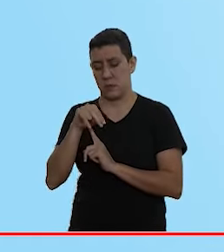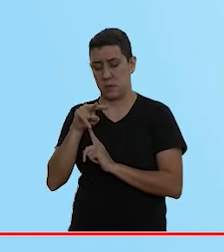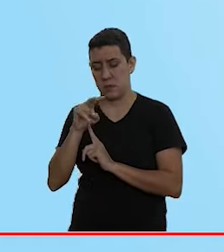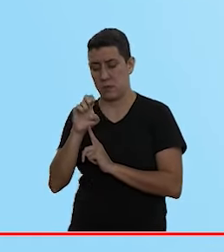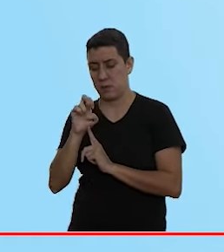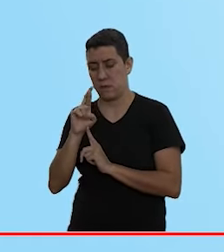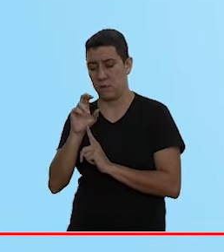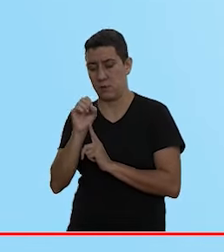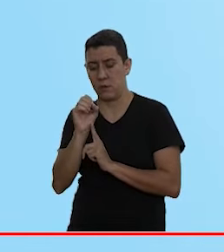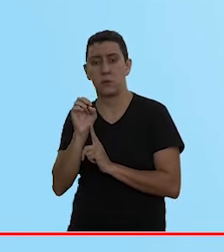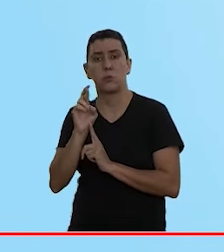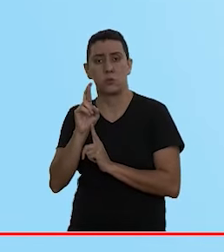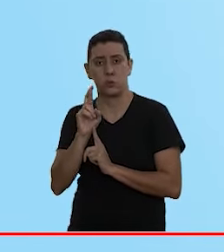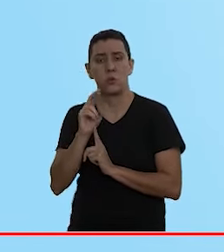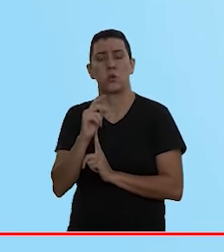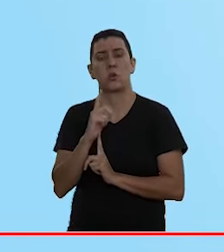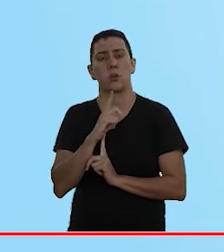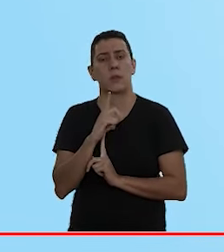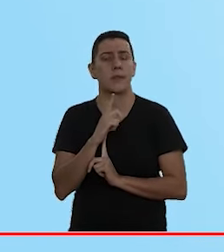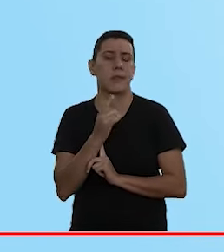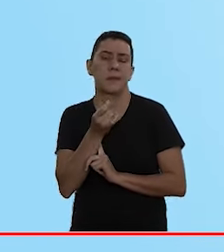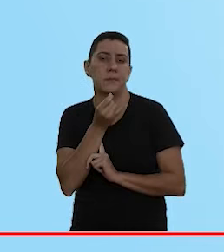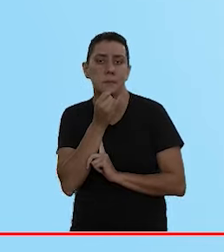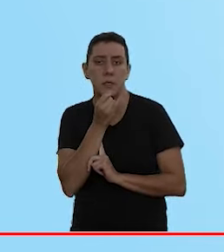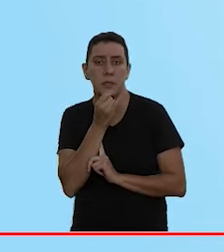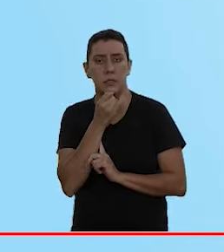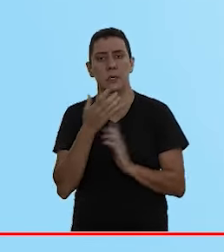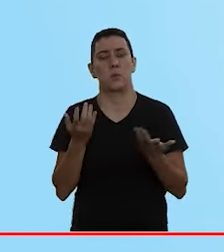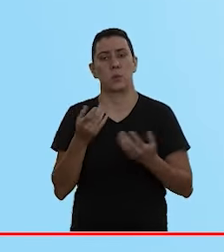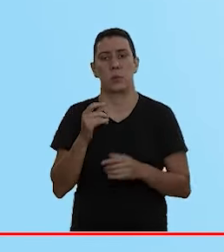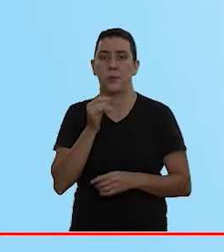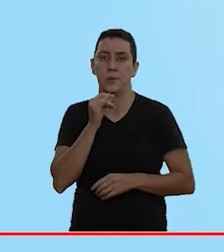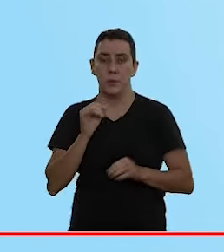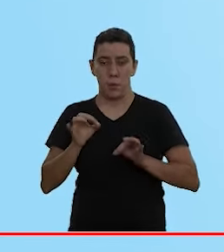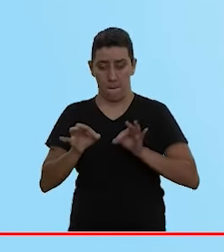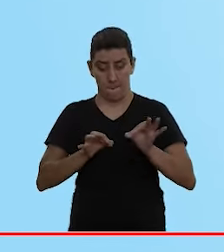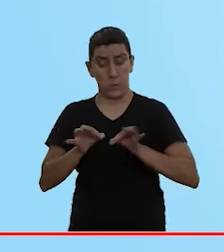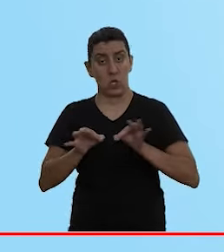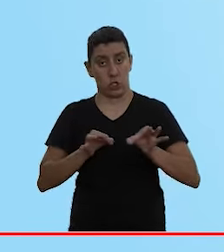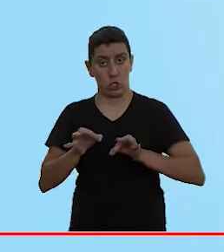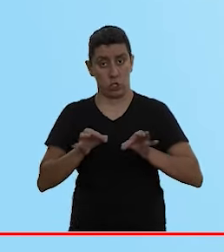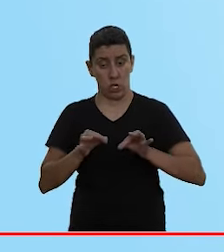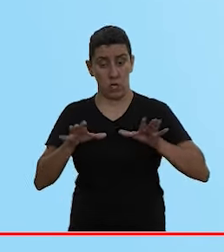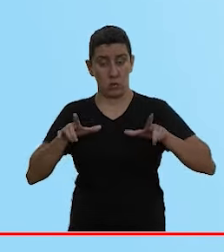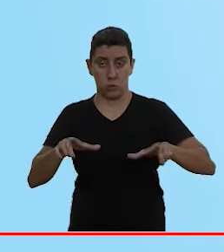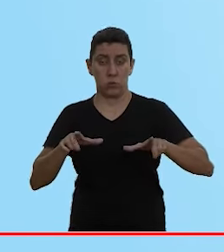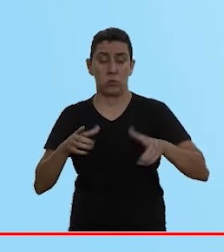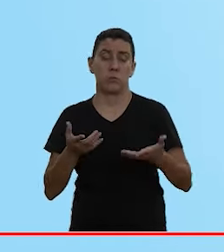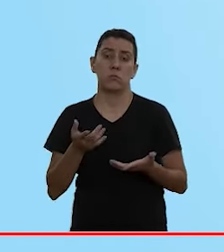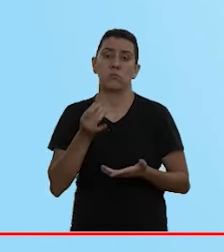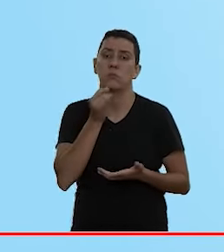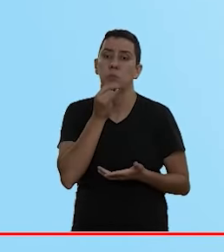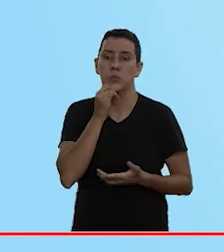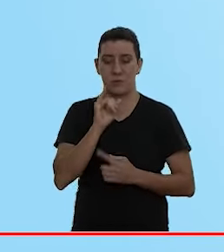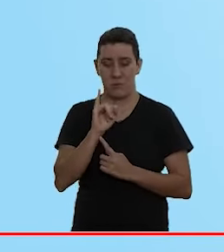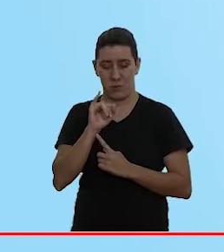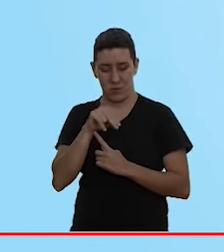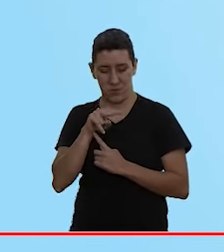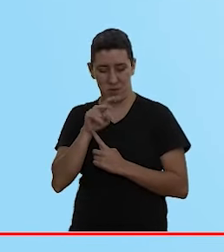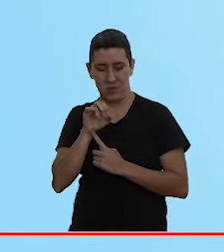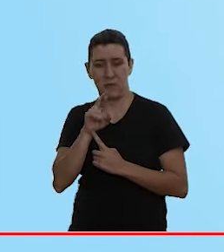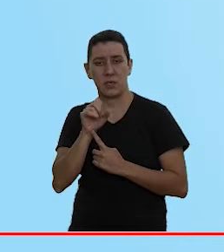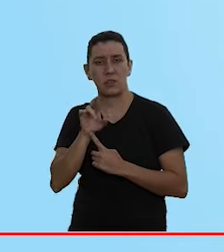sobre um papel, né, numa planta vamos dizer assim, o inversor ele funciona como